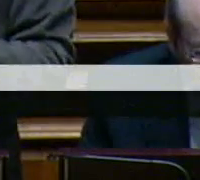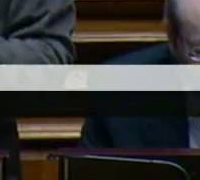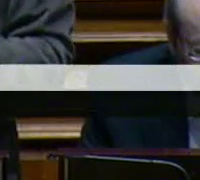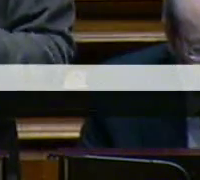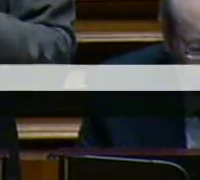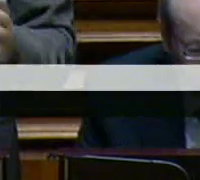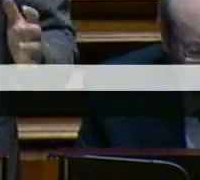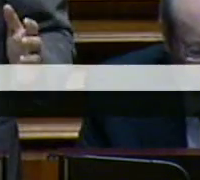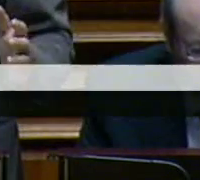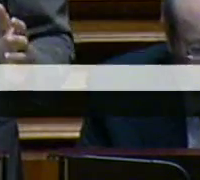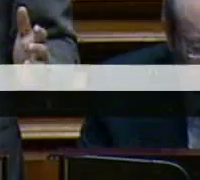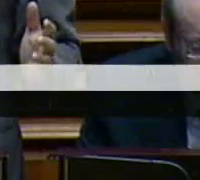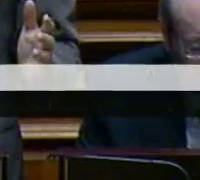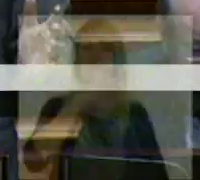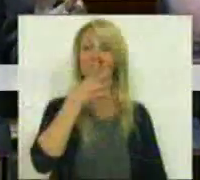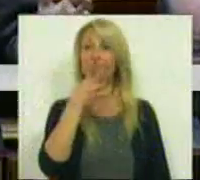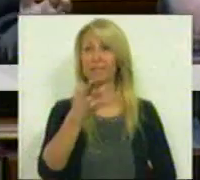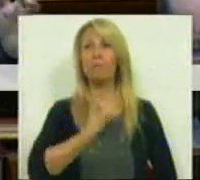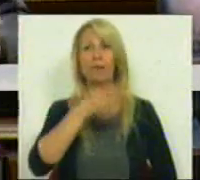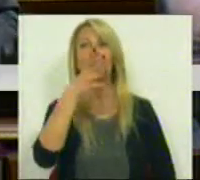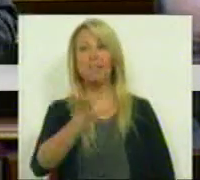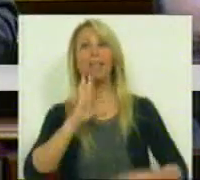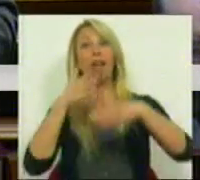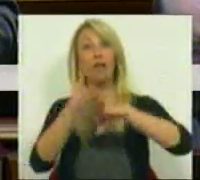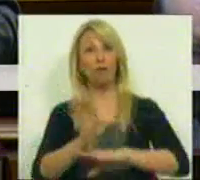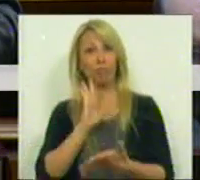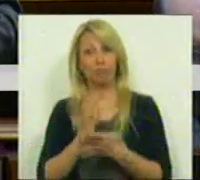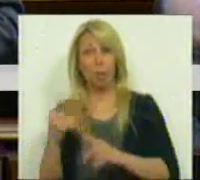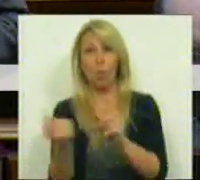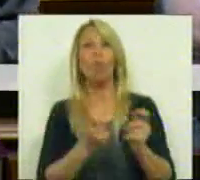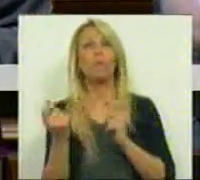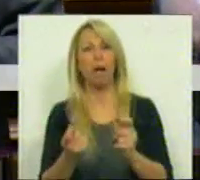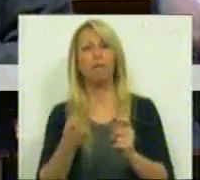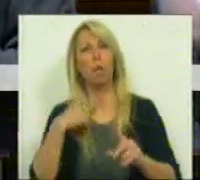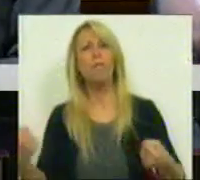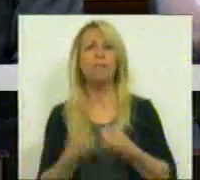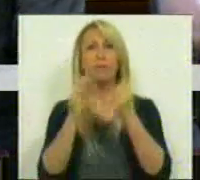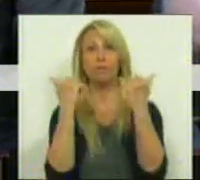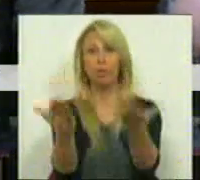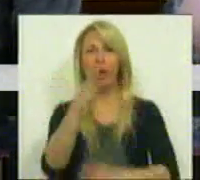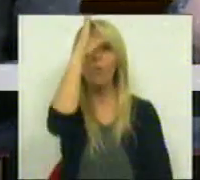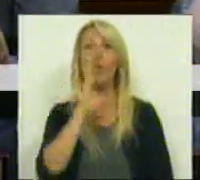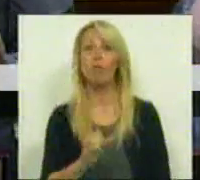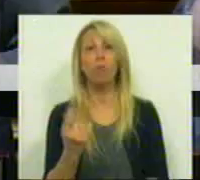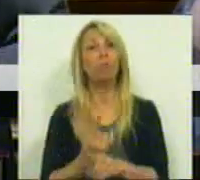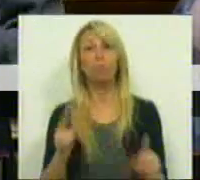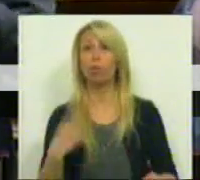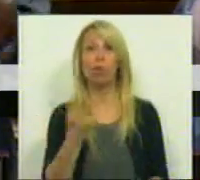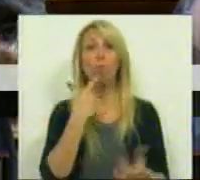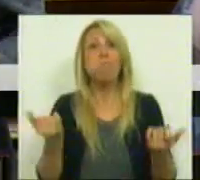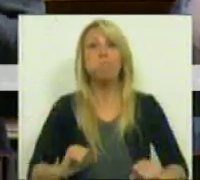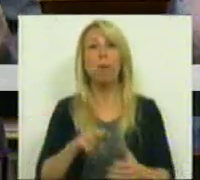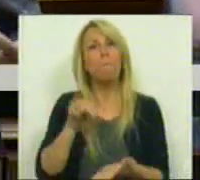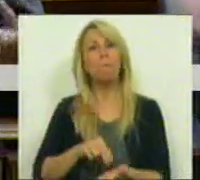debate, o grande repto que quero lançar é para o Governo. Porque nós não podemos ter aqui a presença de